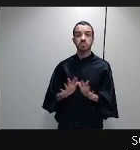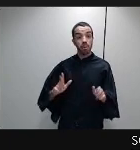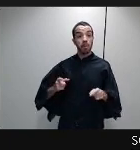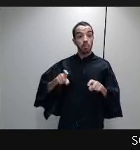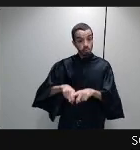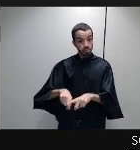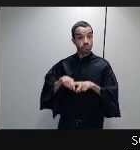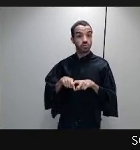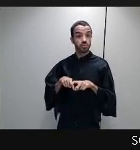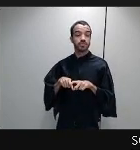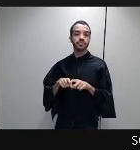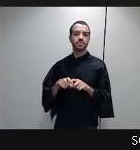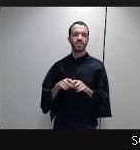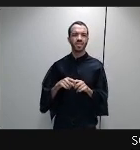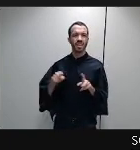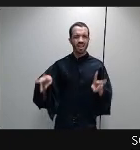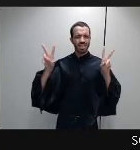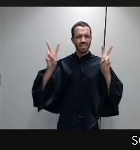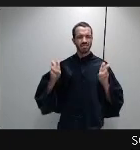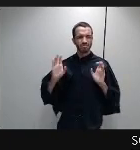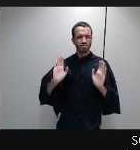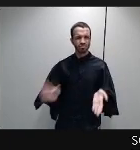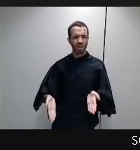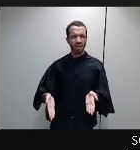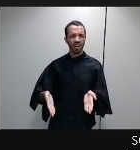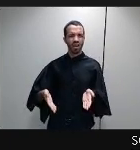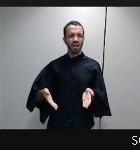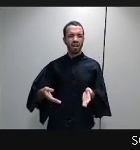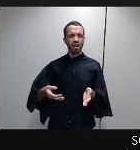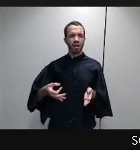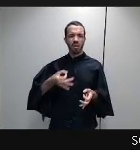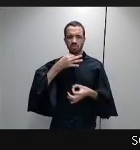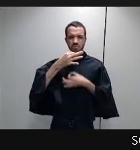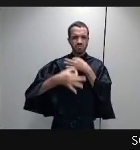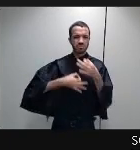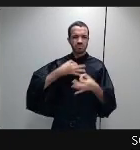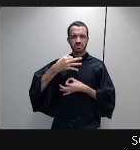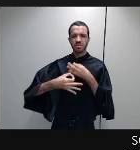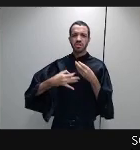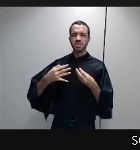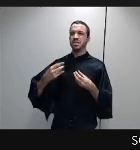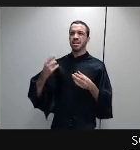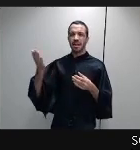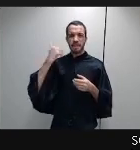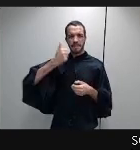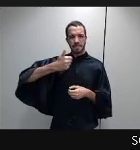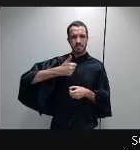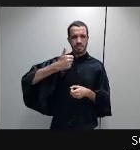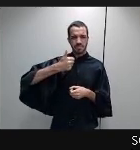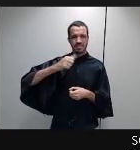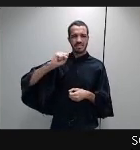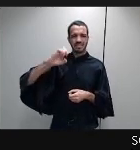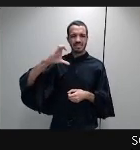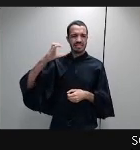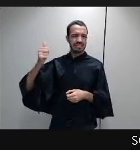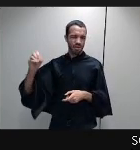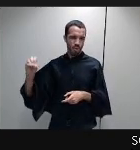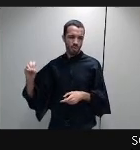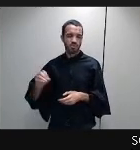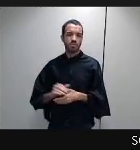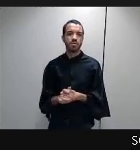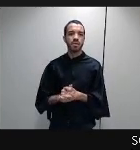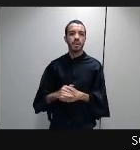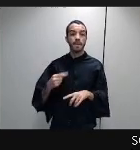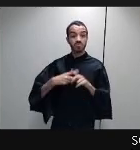como esse tema já foi inclusive objeto de exame na primeira sessão eu sei que estamos aqui já em sede de embargos de declaração mas dentre os elementos